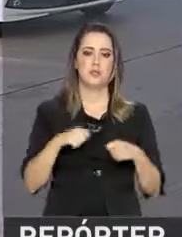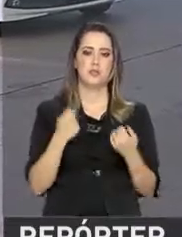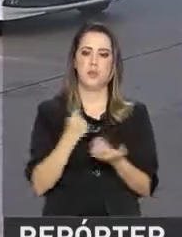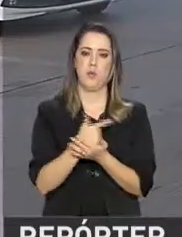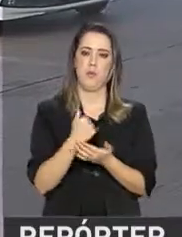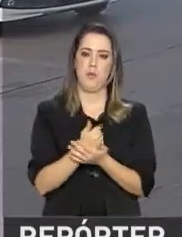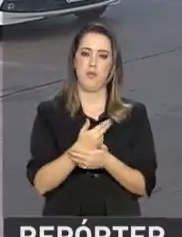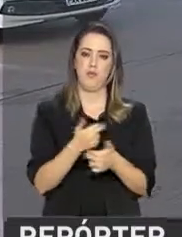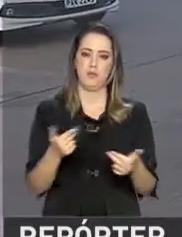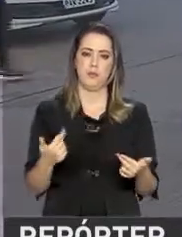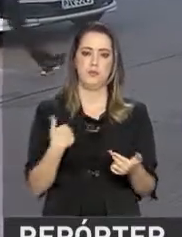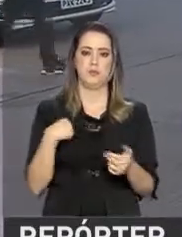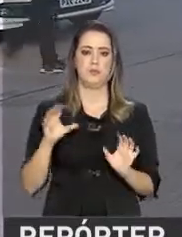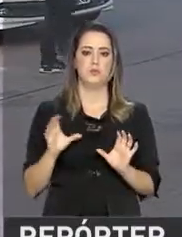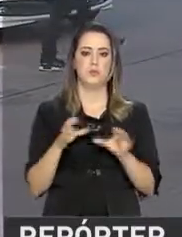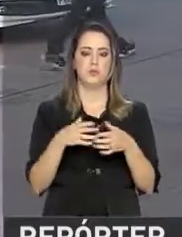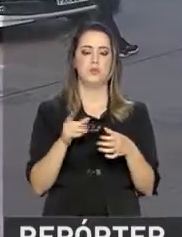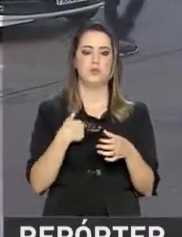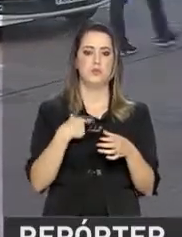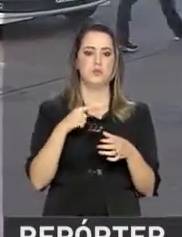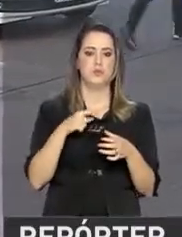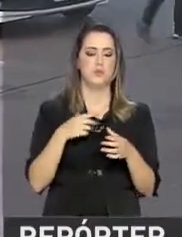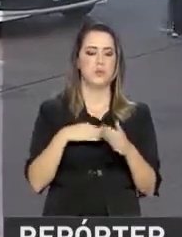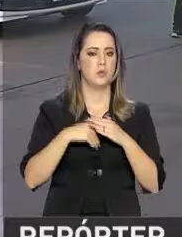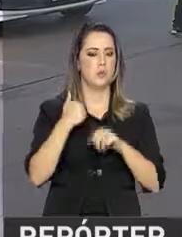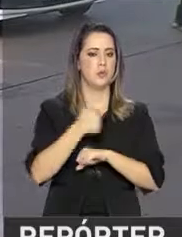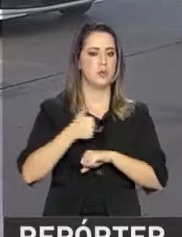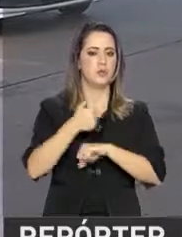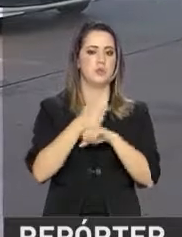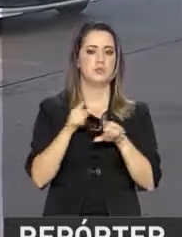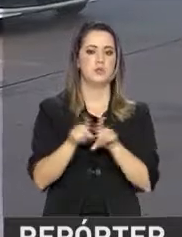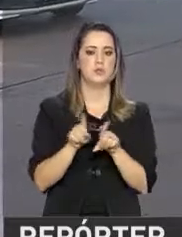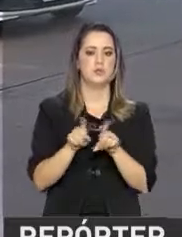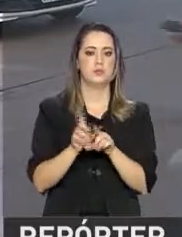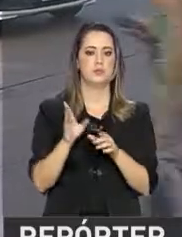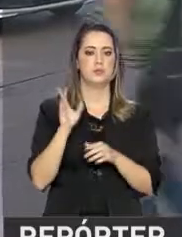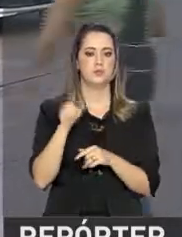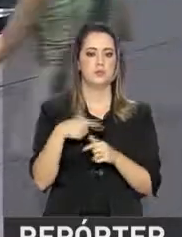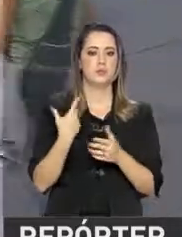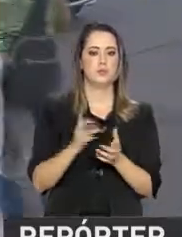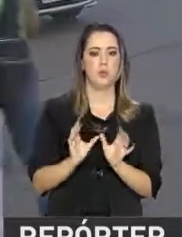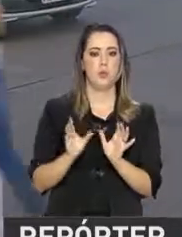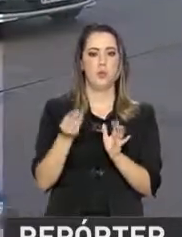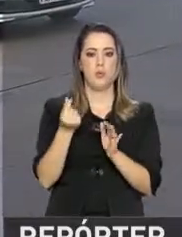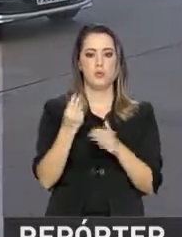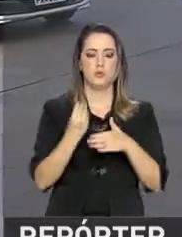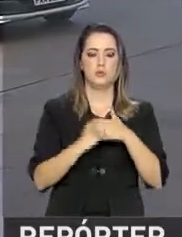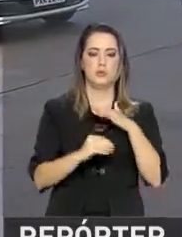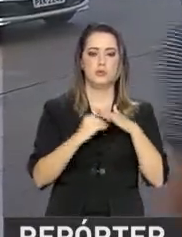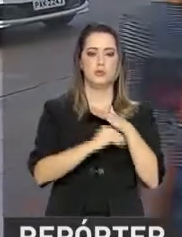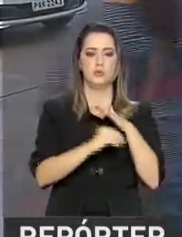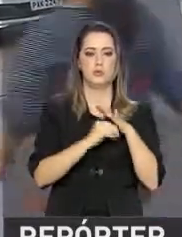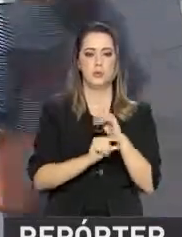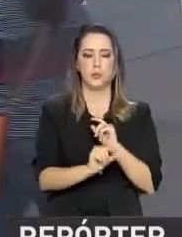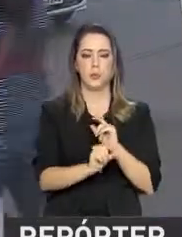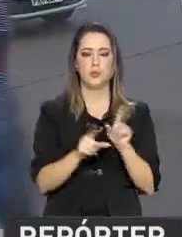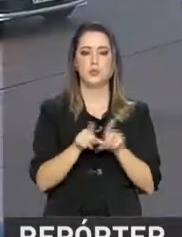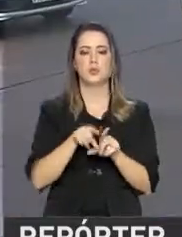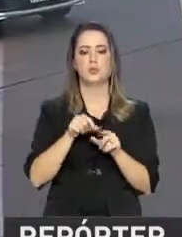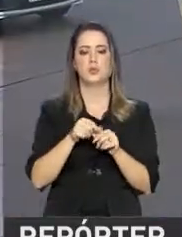entendeu na minha área profissional e com certeza ia tentar deixar uma parte guardado pra